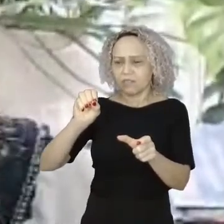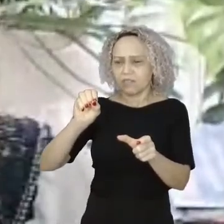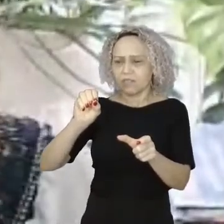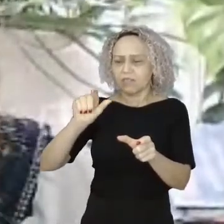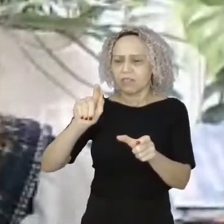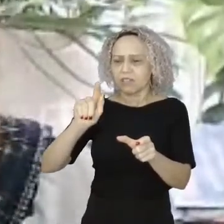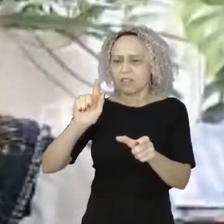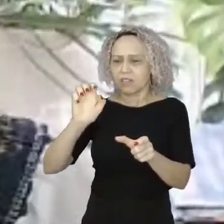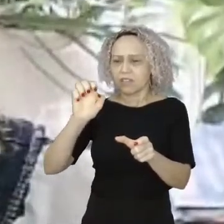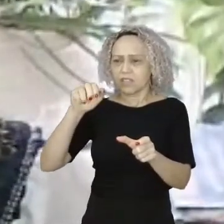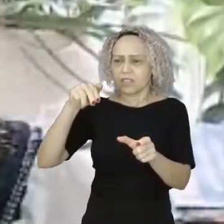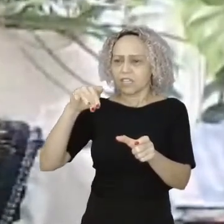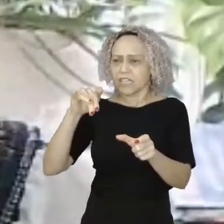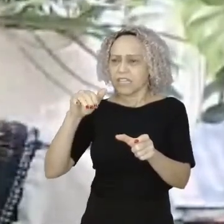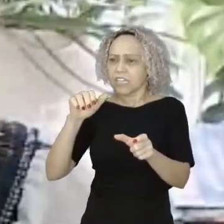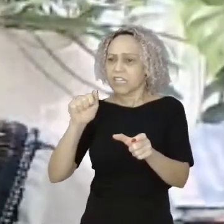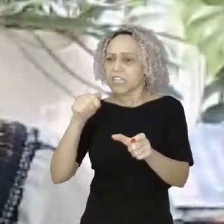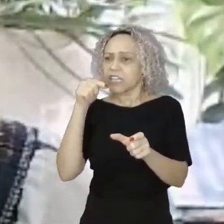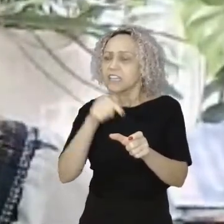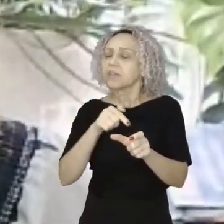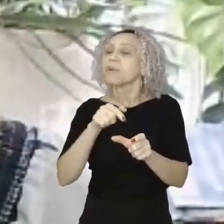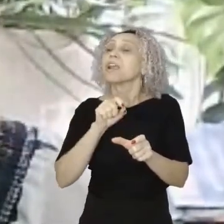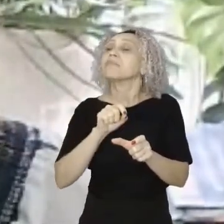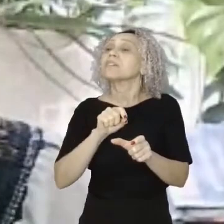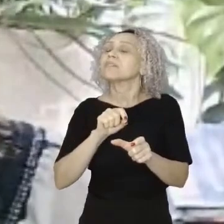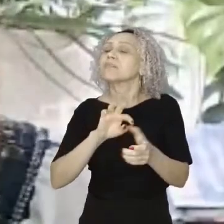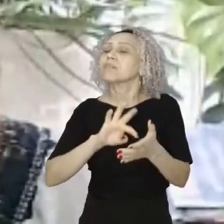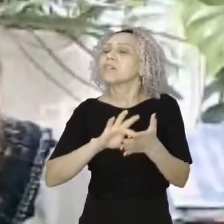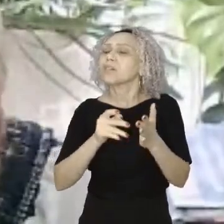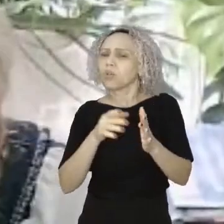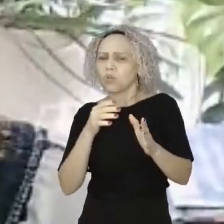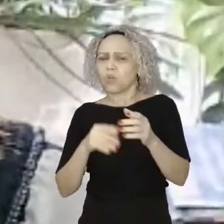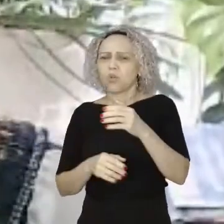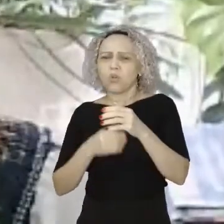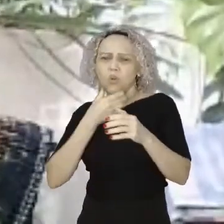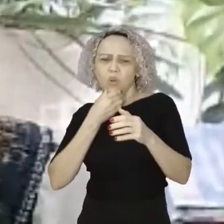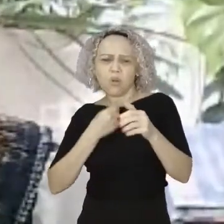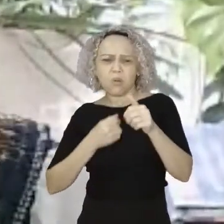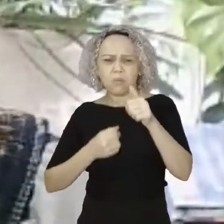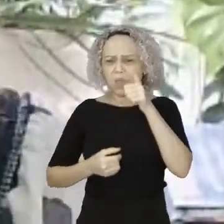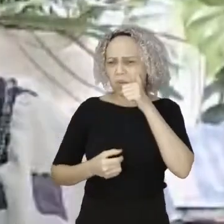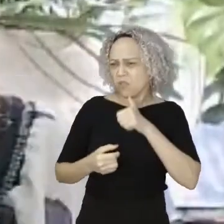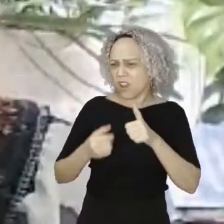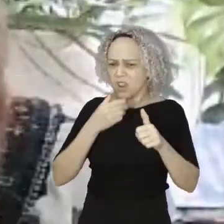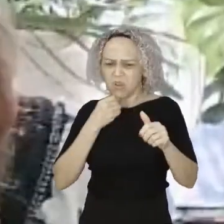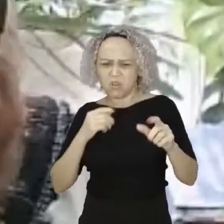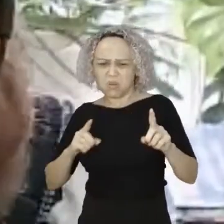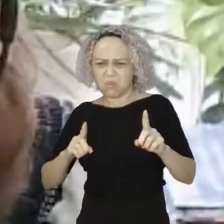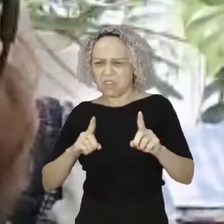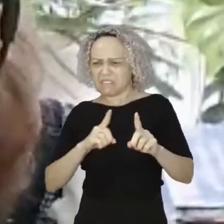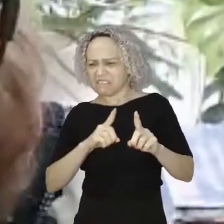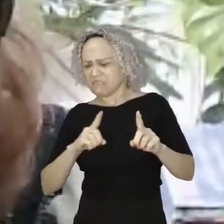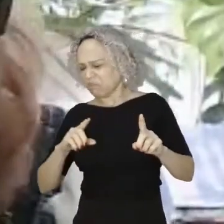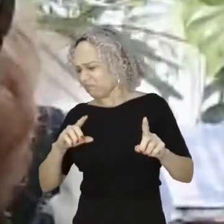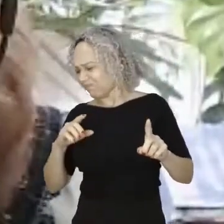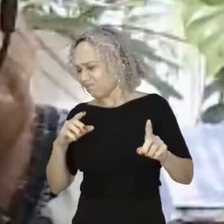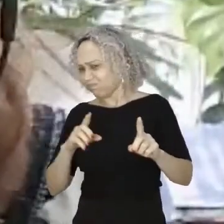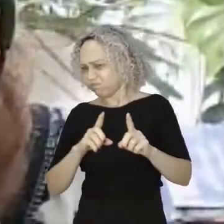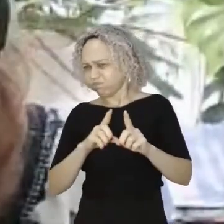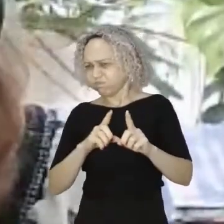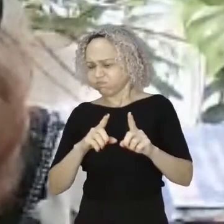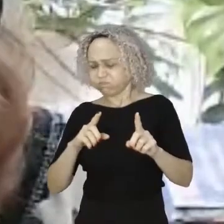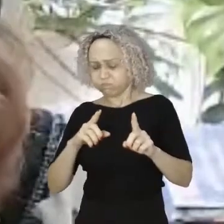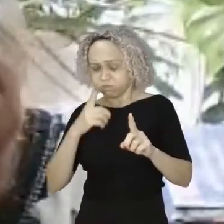esse ódio, ele tem se manifestado na nossa sociedade em todas as formas de violência. Seja violência política,